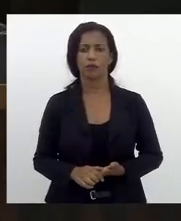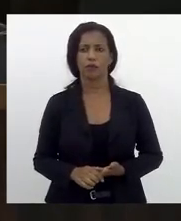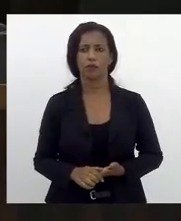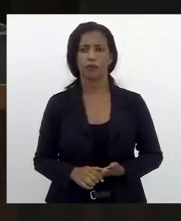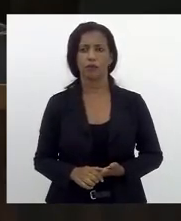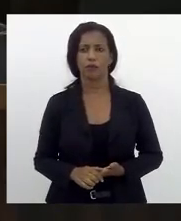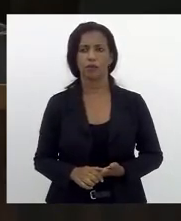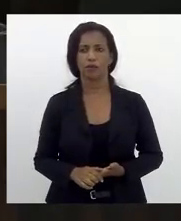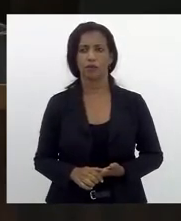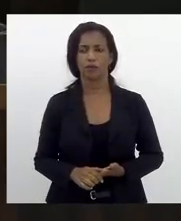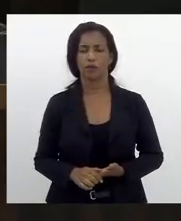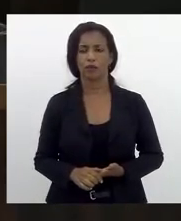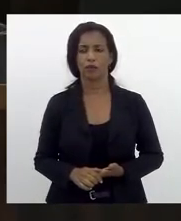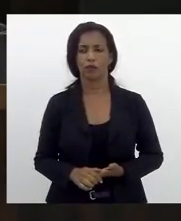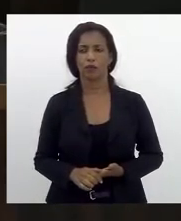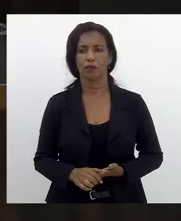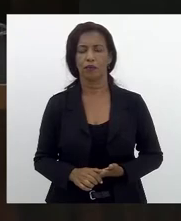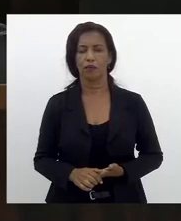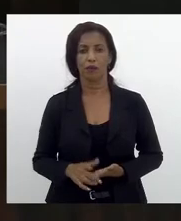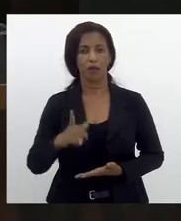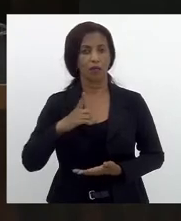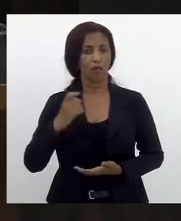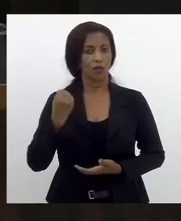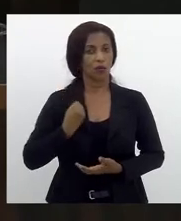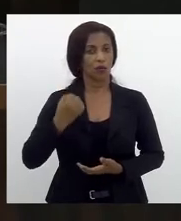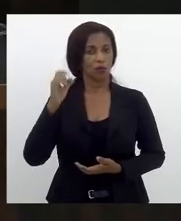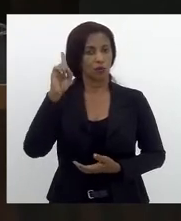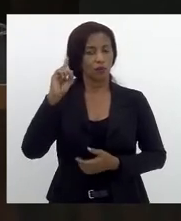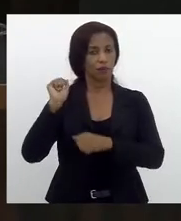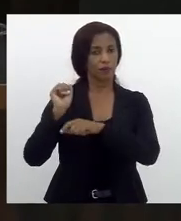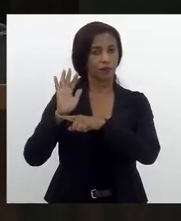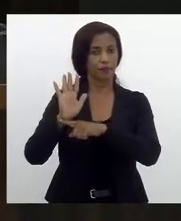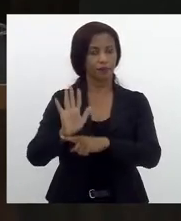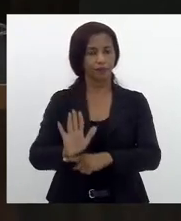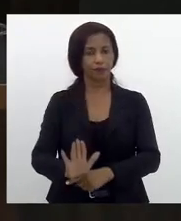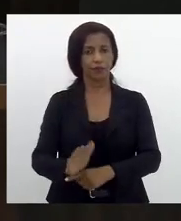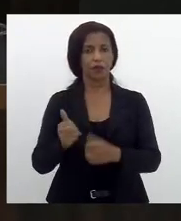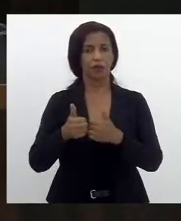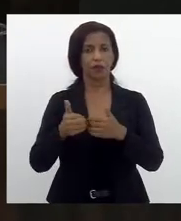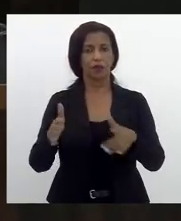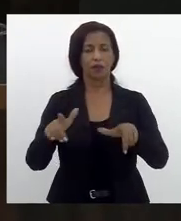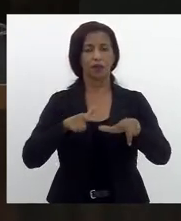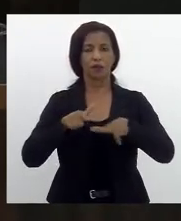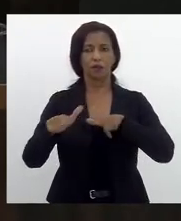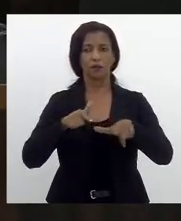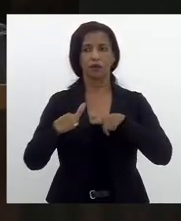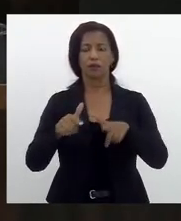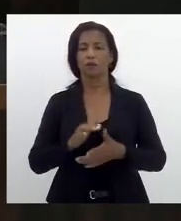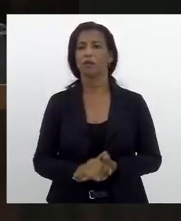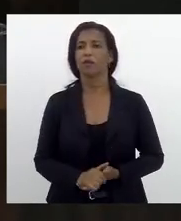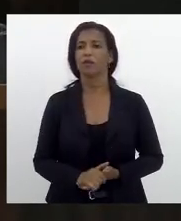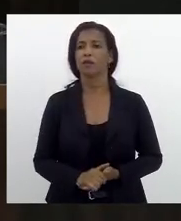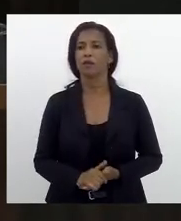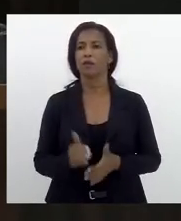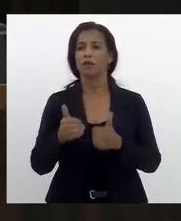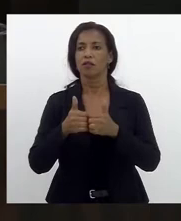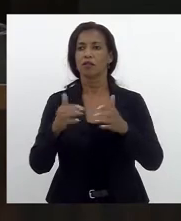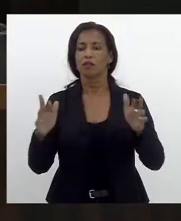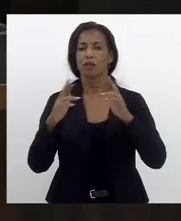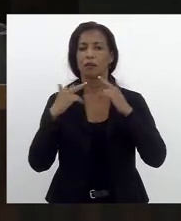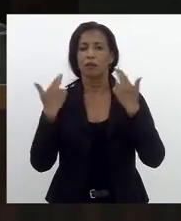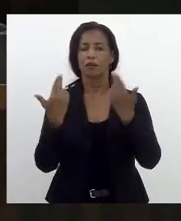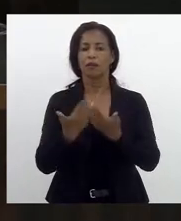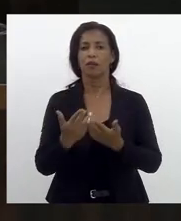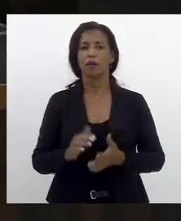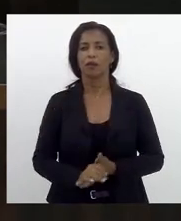Está encerrada a sessão. Havendo número legal sobre a proteção de Deus, iniciamos os nossos trabalhos. Está aberta a